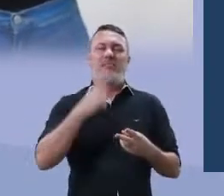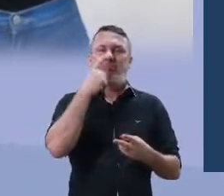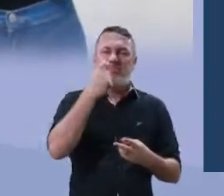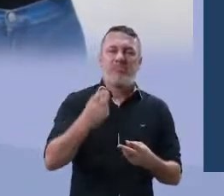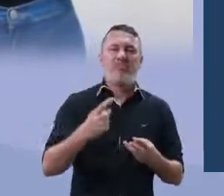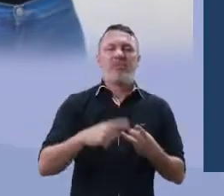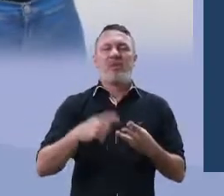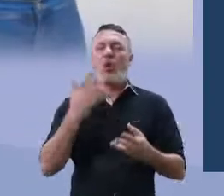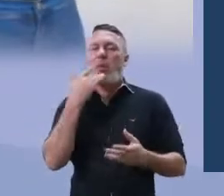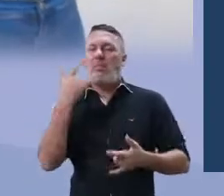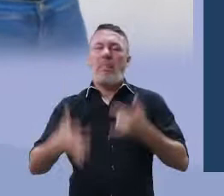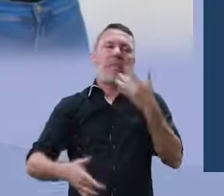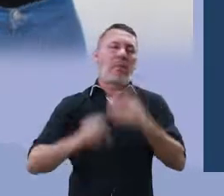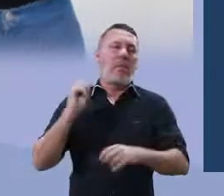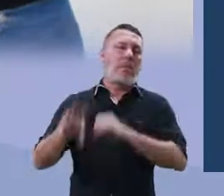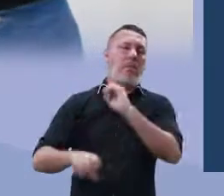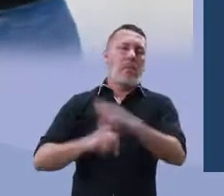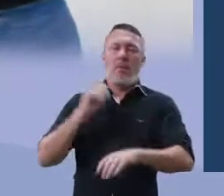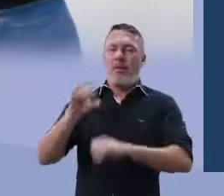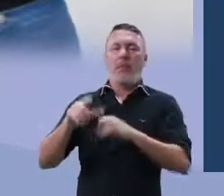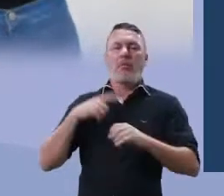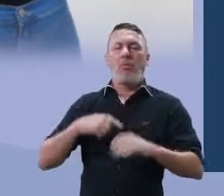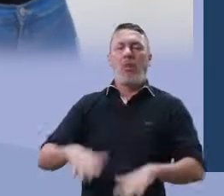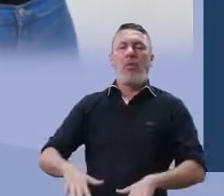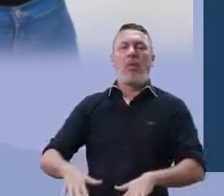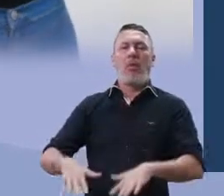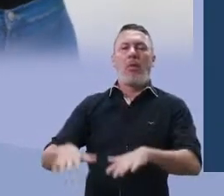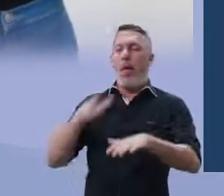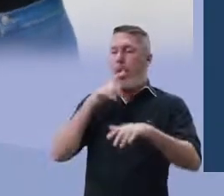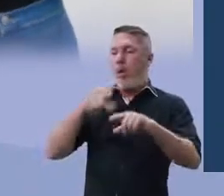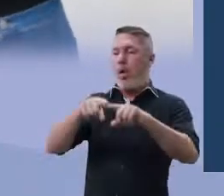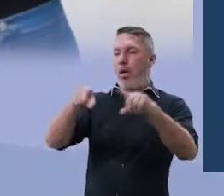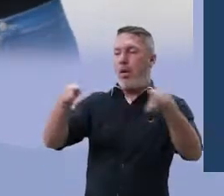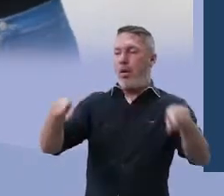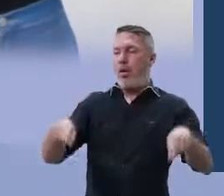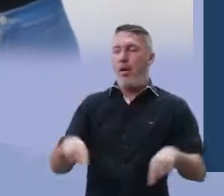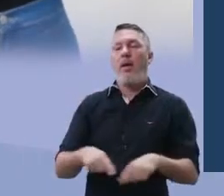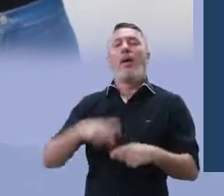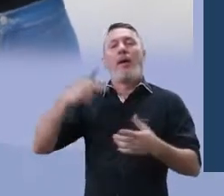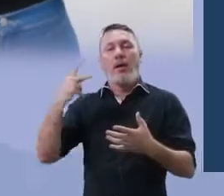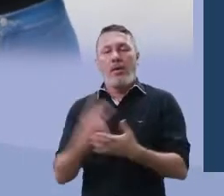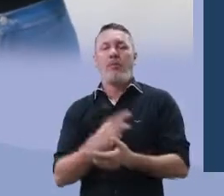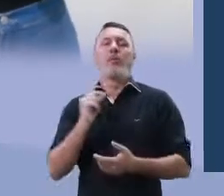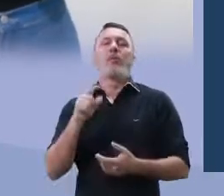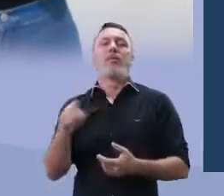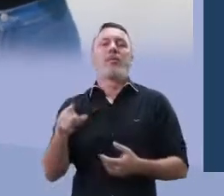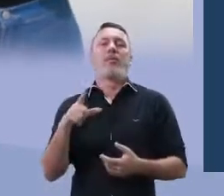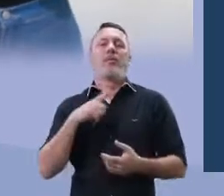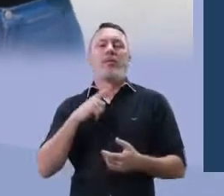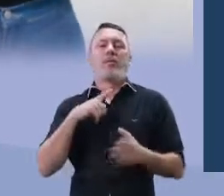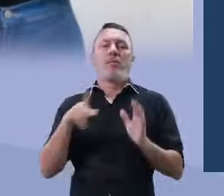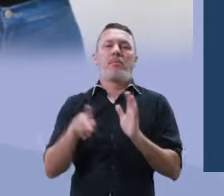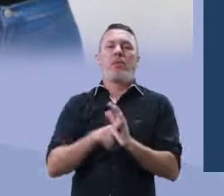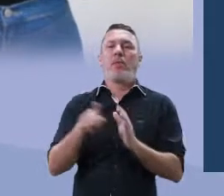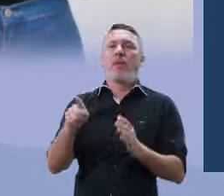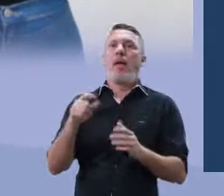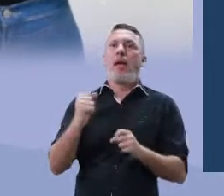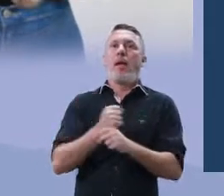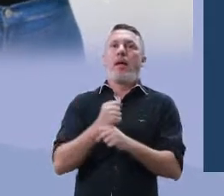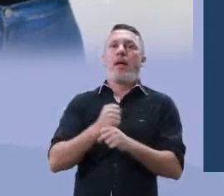industriais, fertilizantes agrícolas, sedimentos, tudo isso vai sendo depositado e acaba então gerando